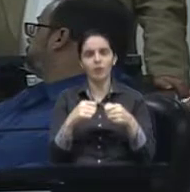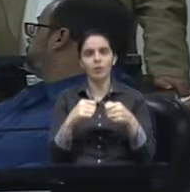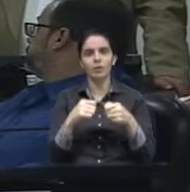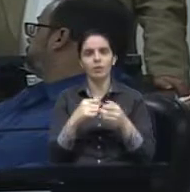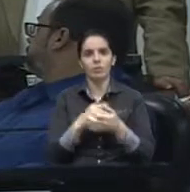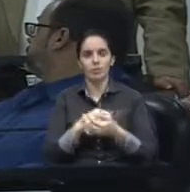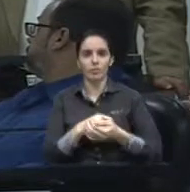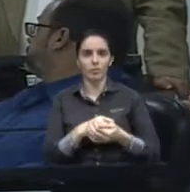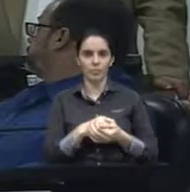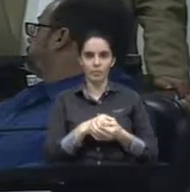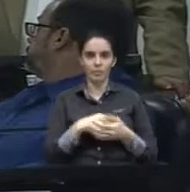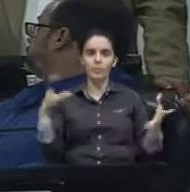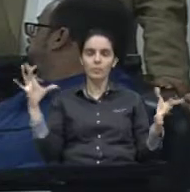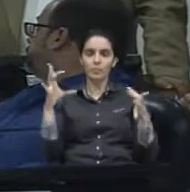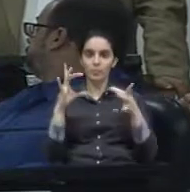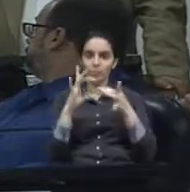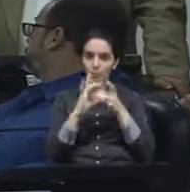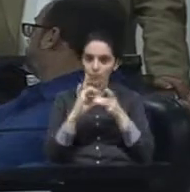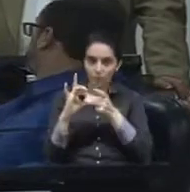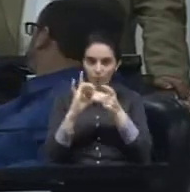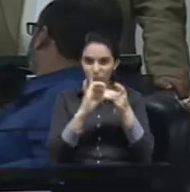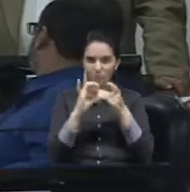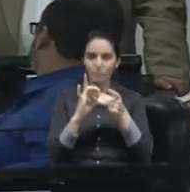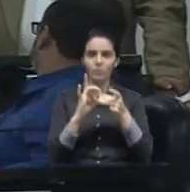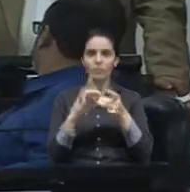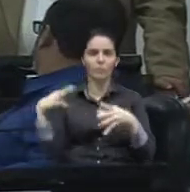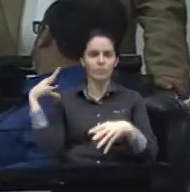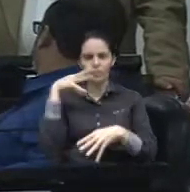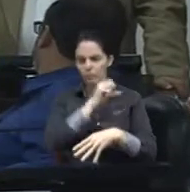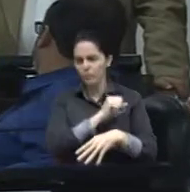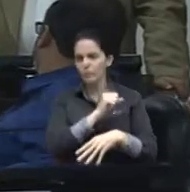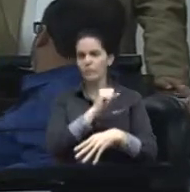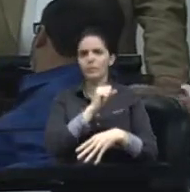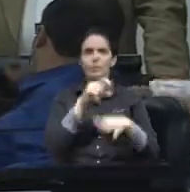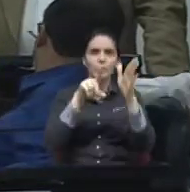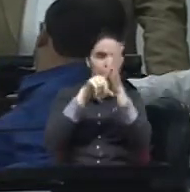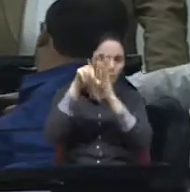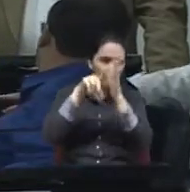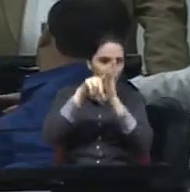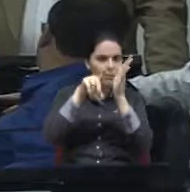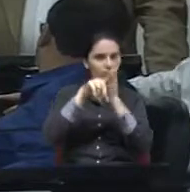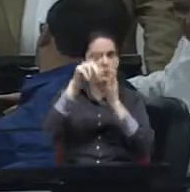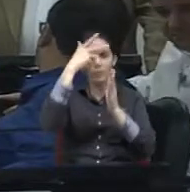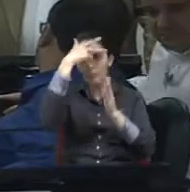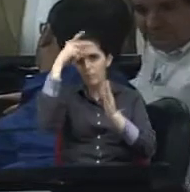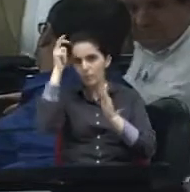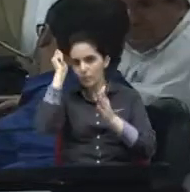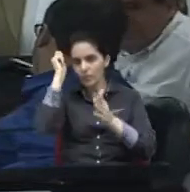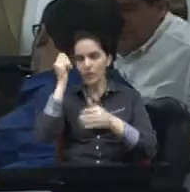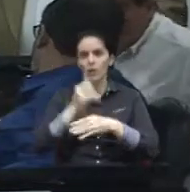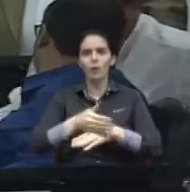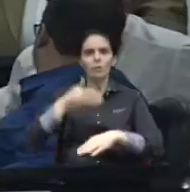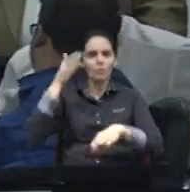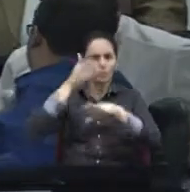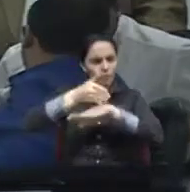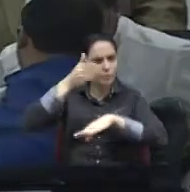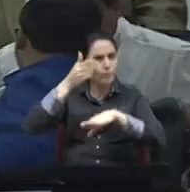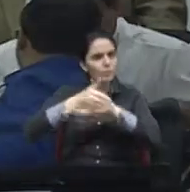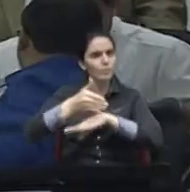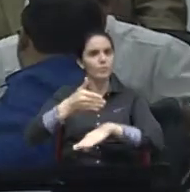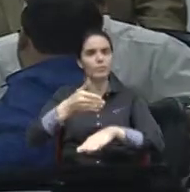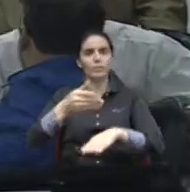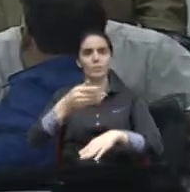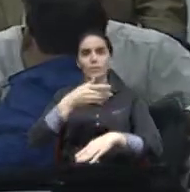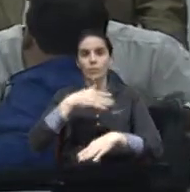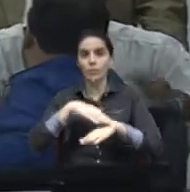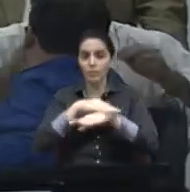e a gente tem que se unir o mais rápido com requerimentos e temos que ir direto lá falar com o governador se for o caso,